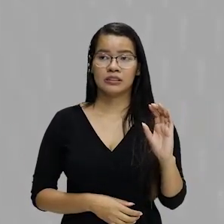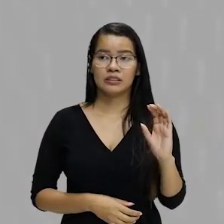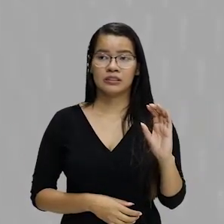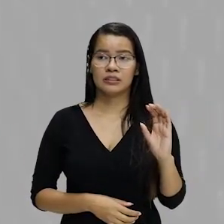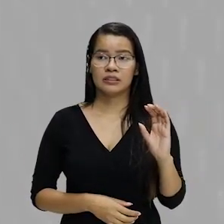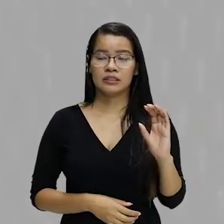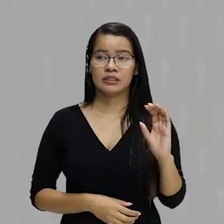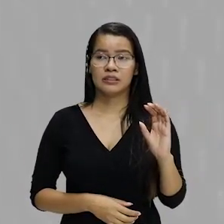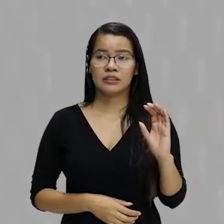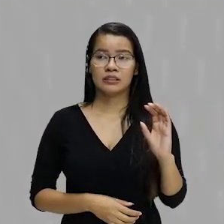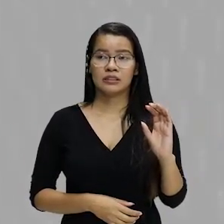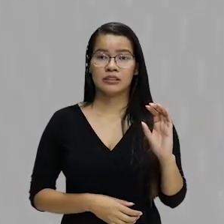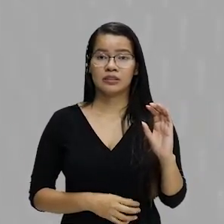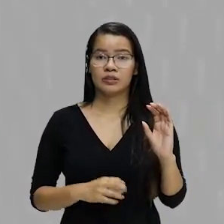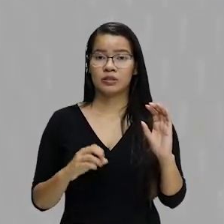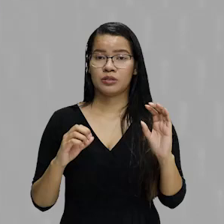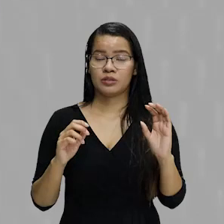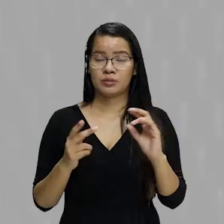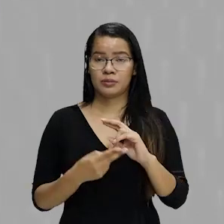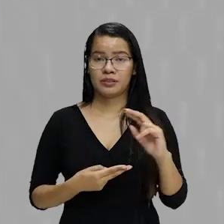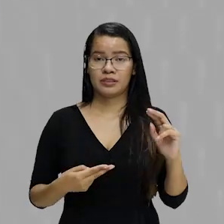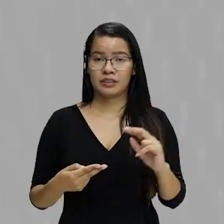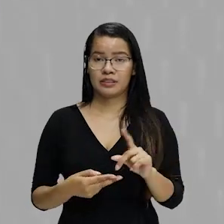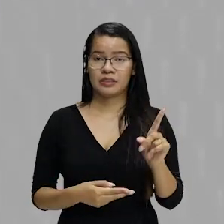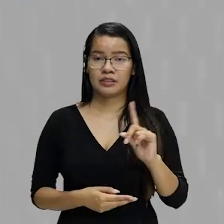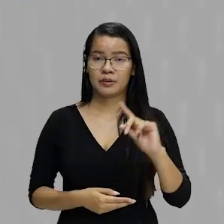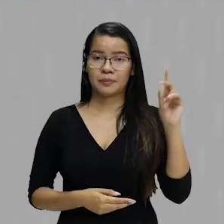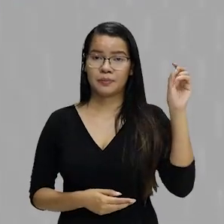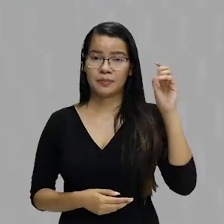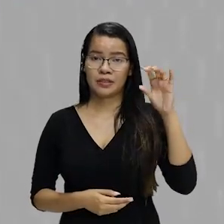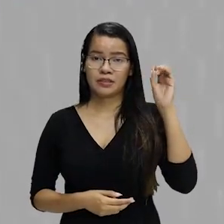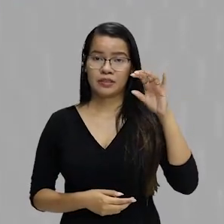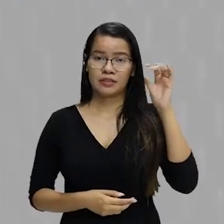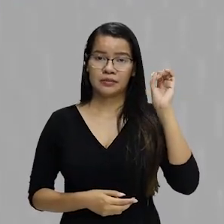Planetas, né? Os planetas eles não piscavam, né? Eles não piscam.